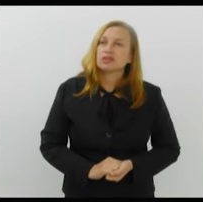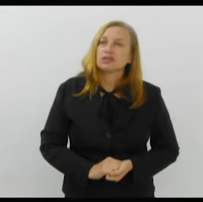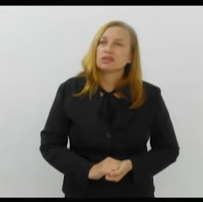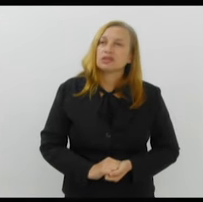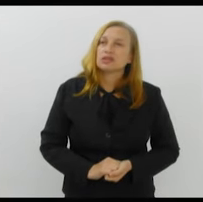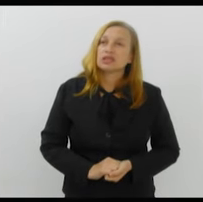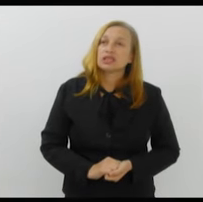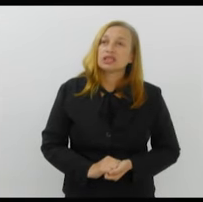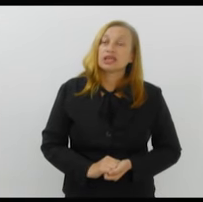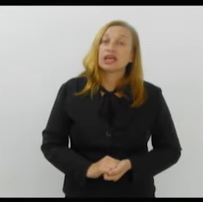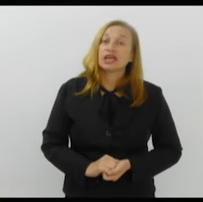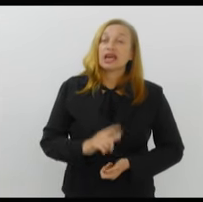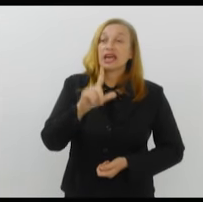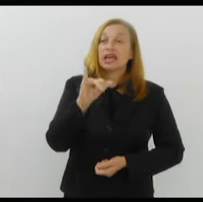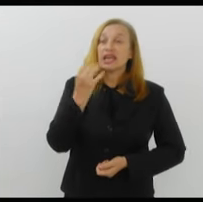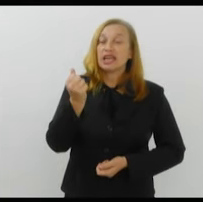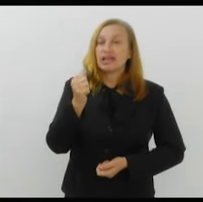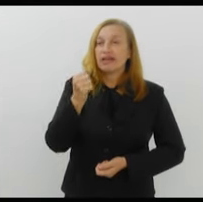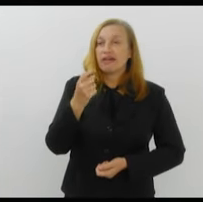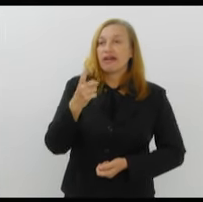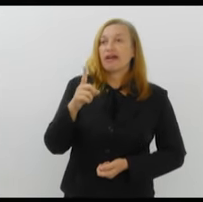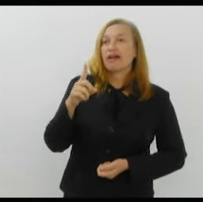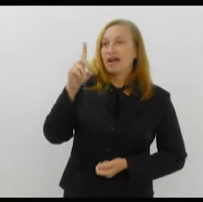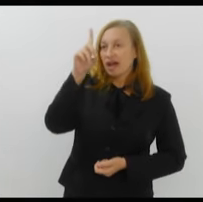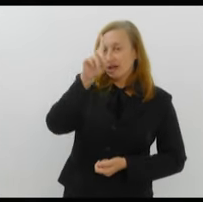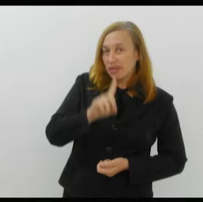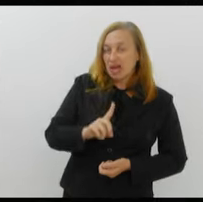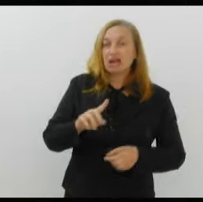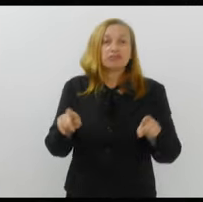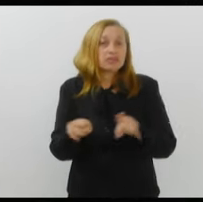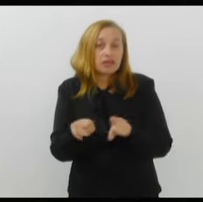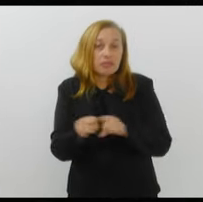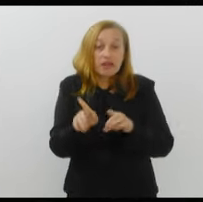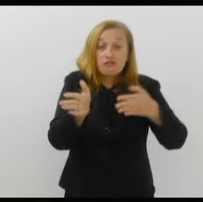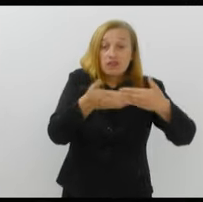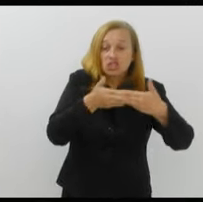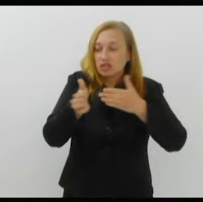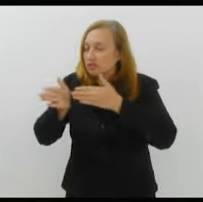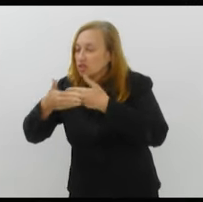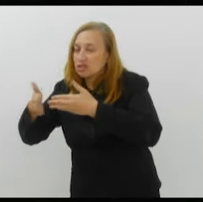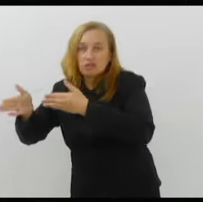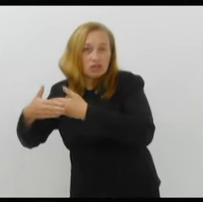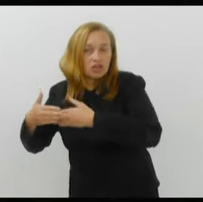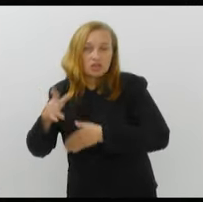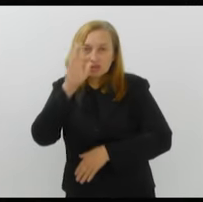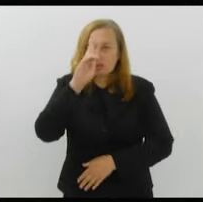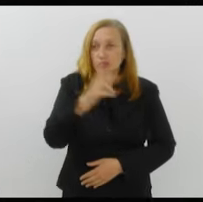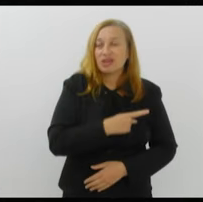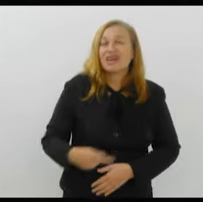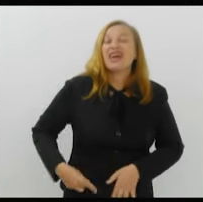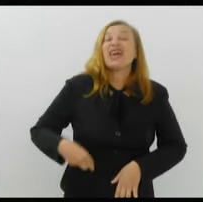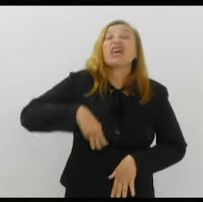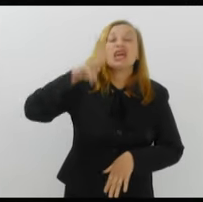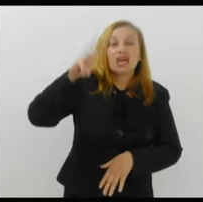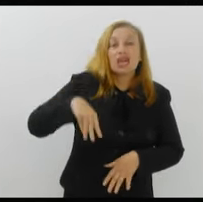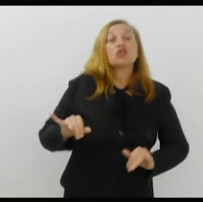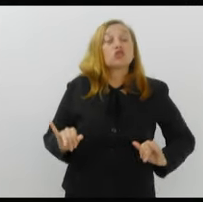e a Amarela. Também fechada, senhor presidente. E, como sempre, quem paga